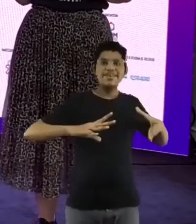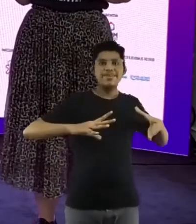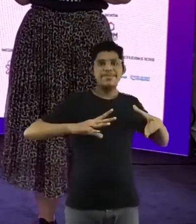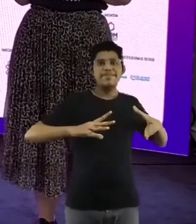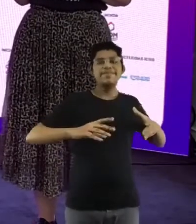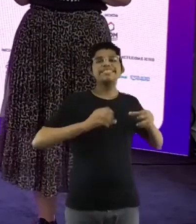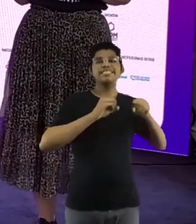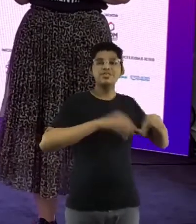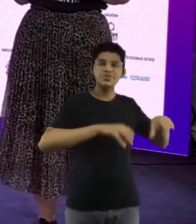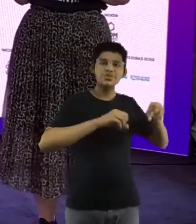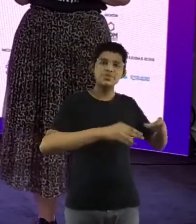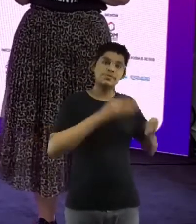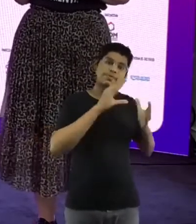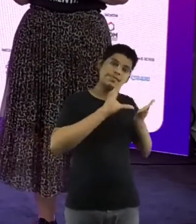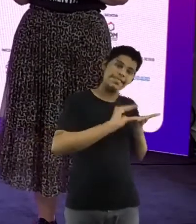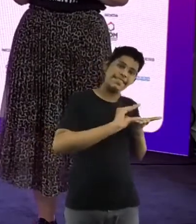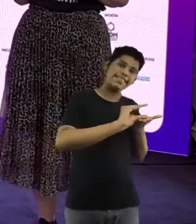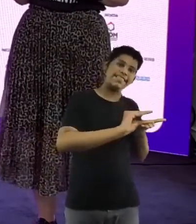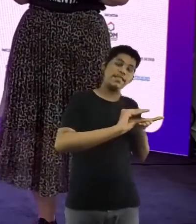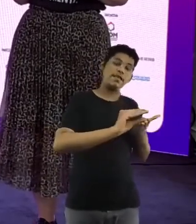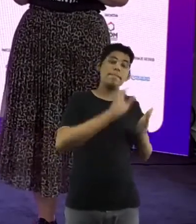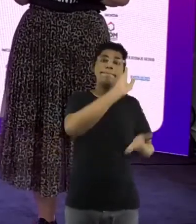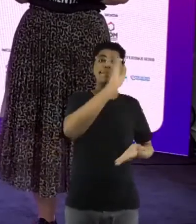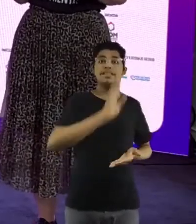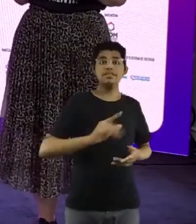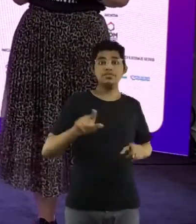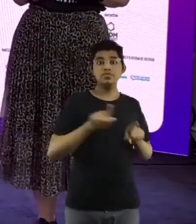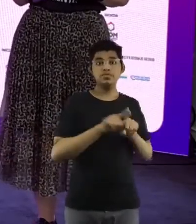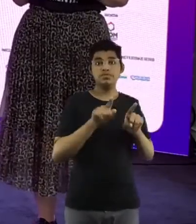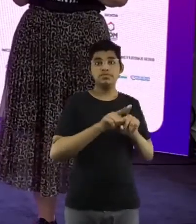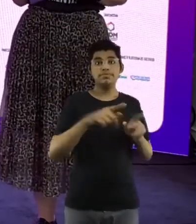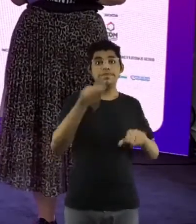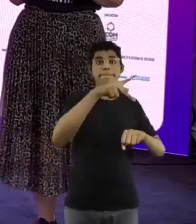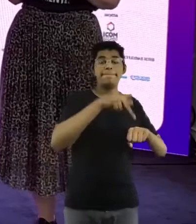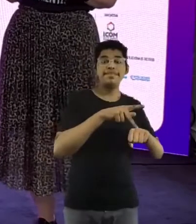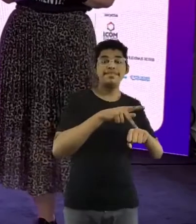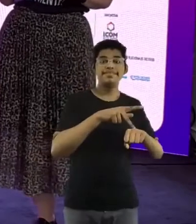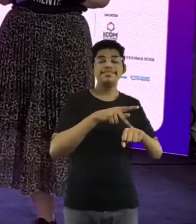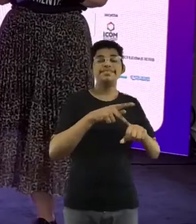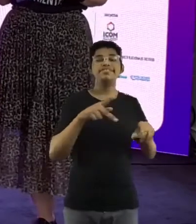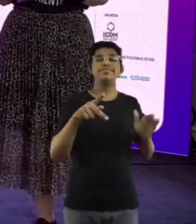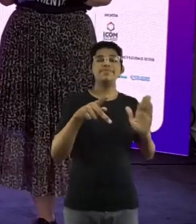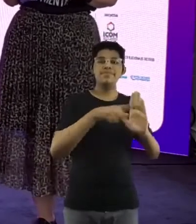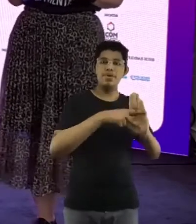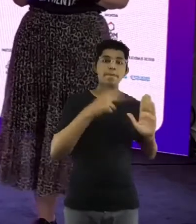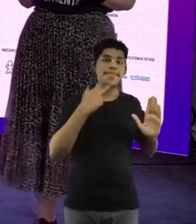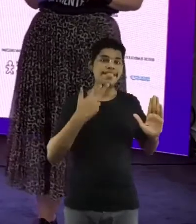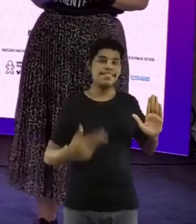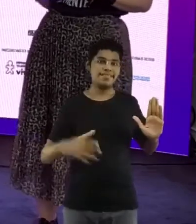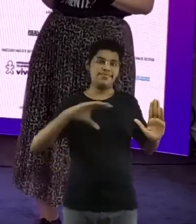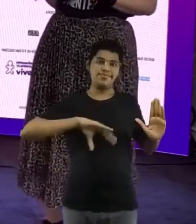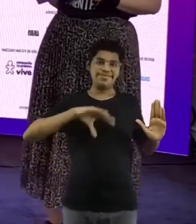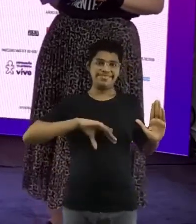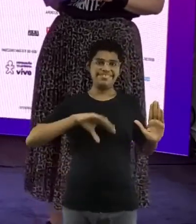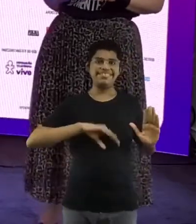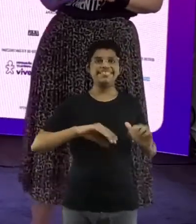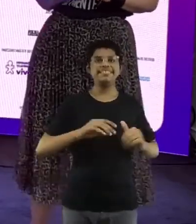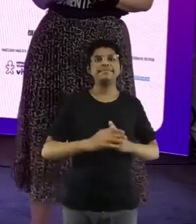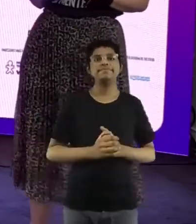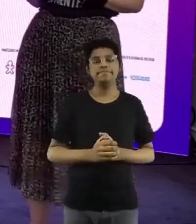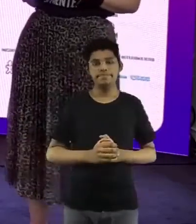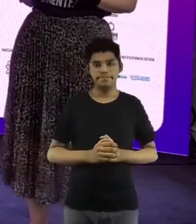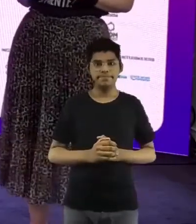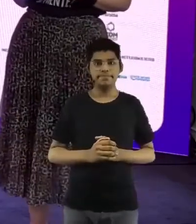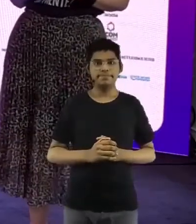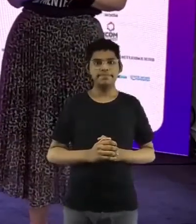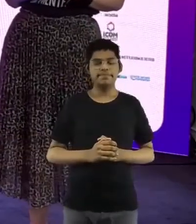língua portuguesa. E a Carol fechou a parceria ontem à noite com Portugal. Então, já estamos além mar, né, Carol?